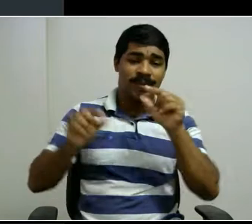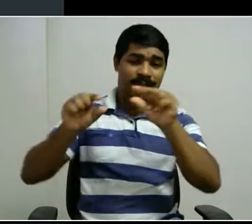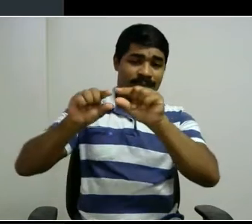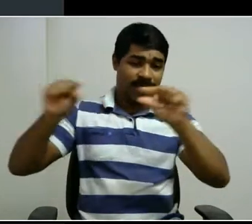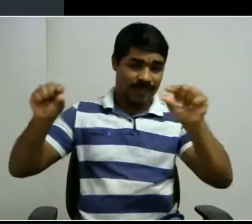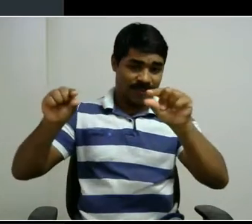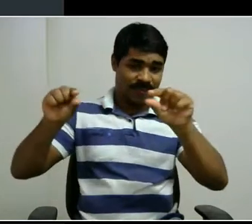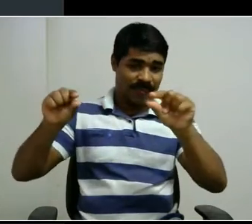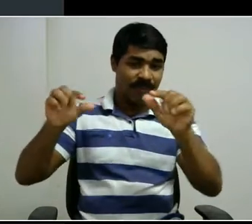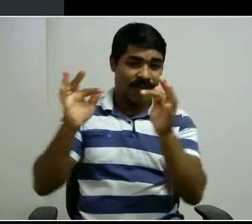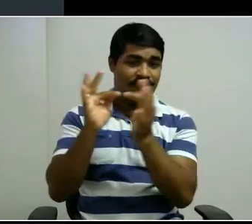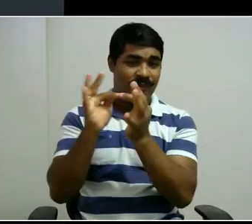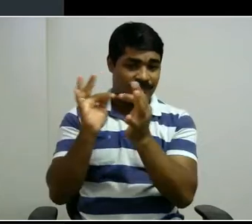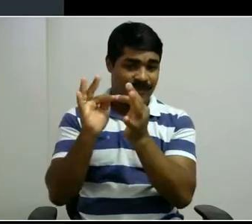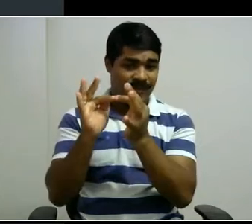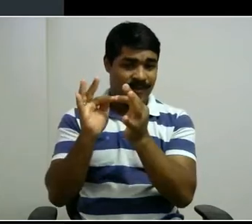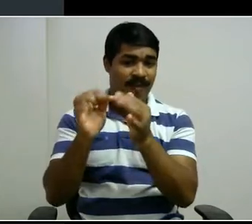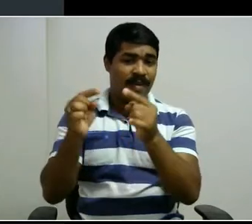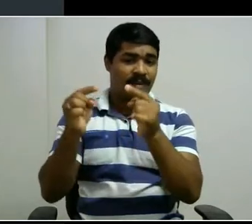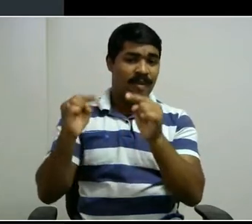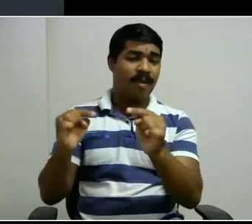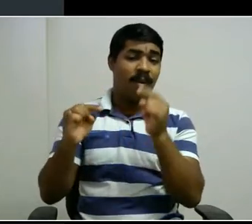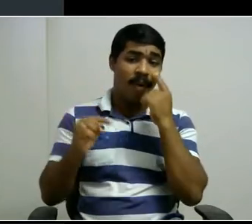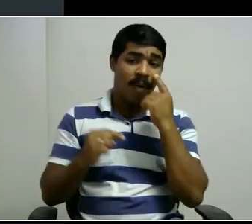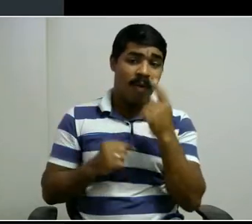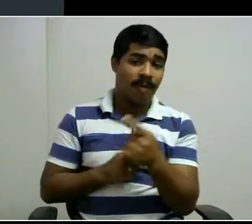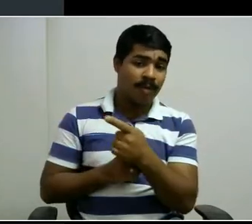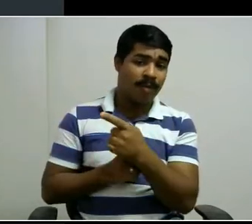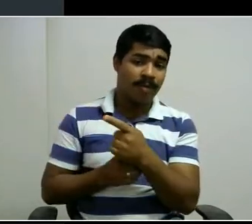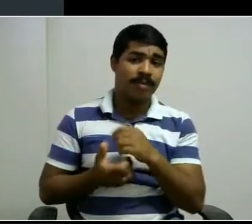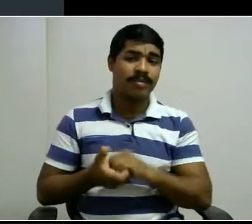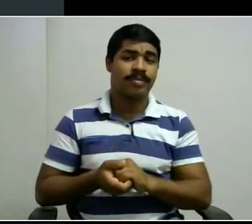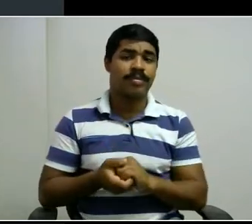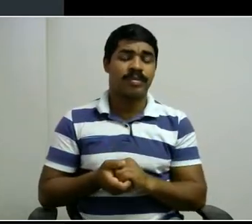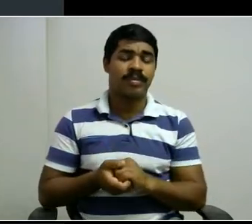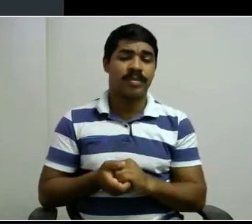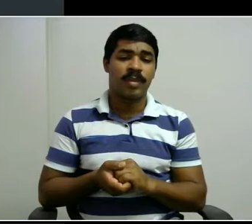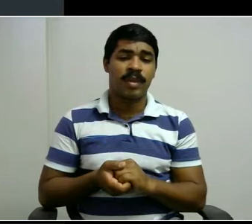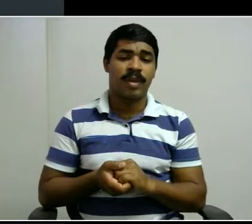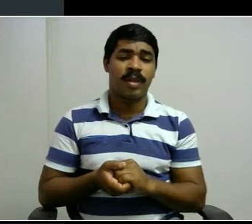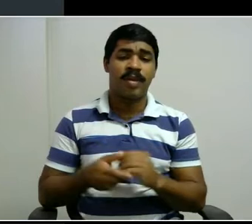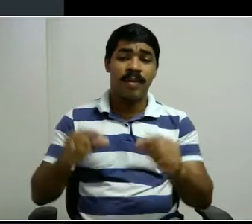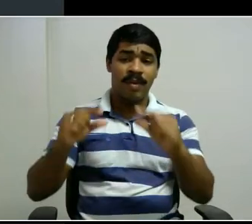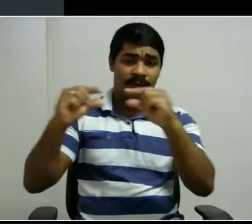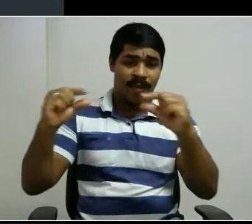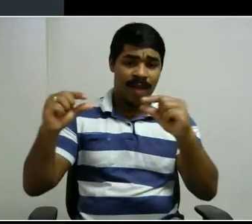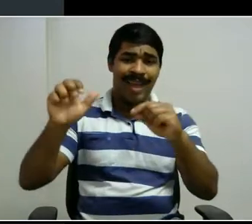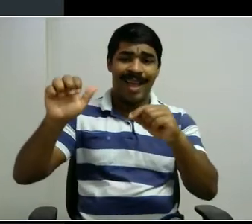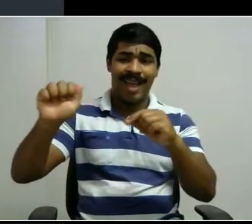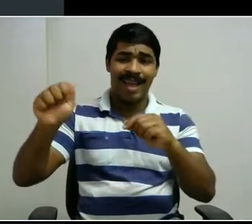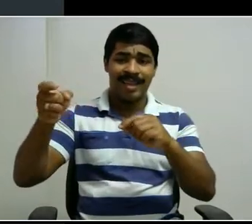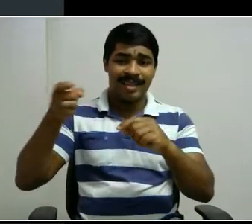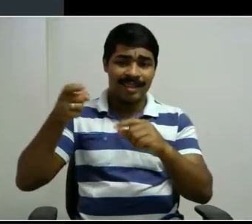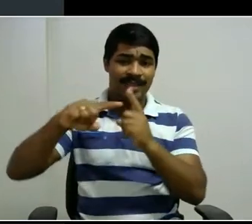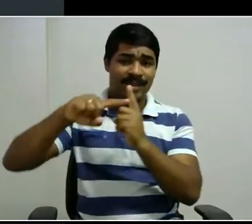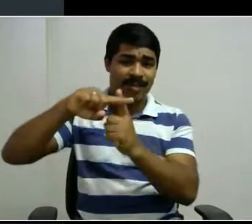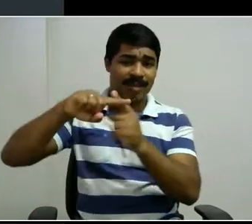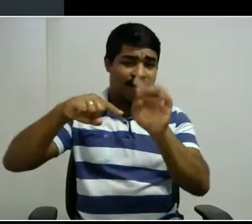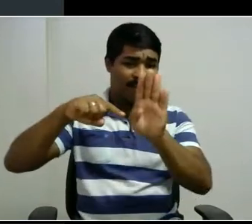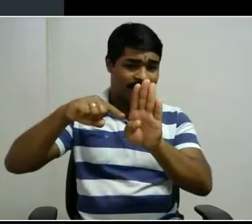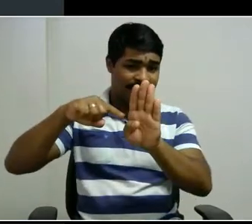igualamos ela a zero e calculamos esse valor do x. Como a função afim ela é da forma ax mais b, e isso é fixo,